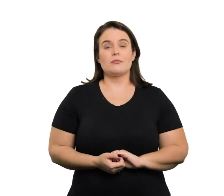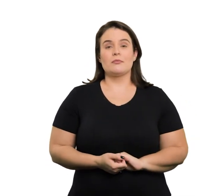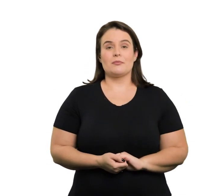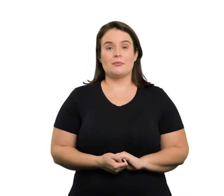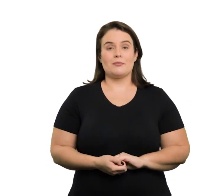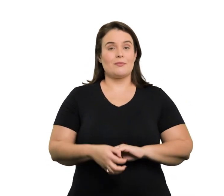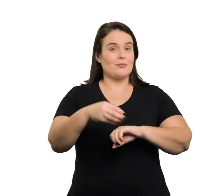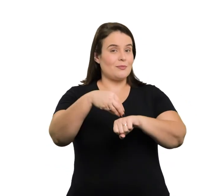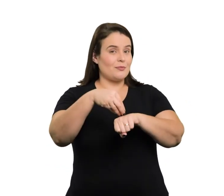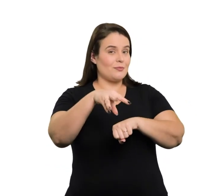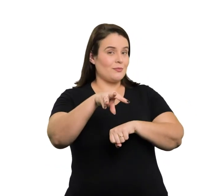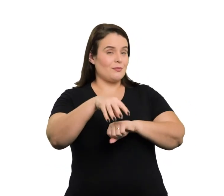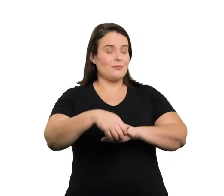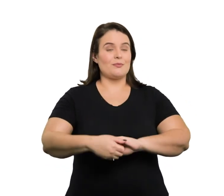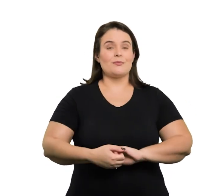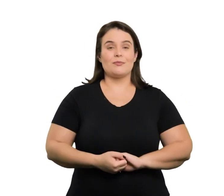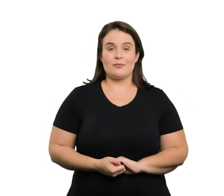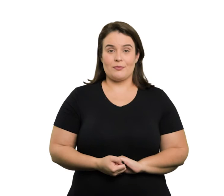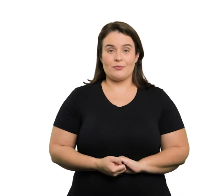0,90 metro.